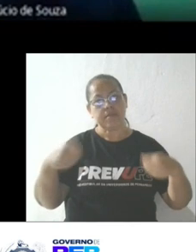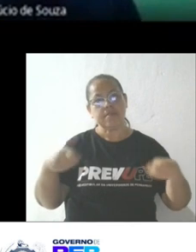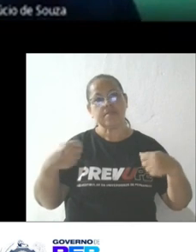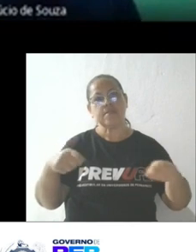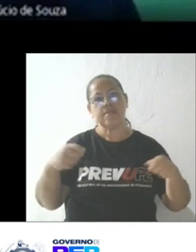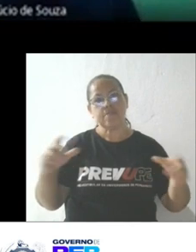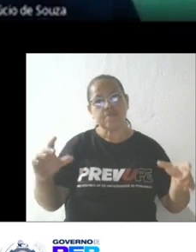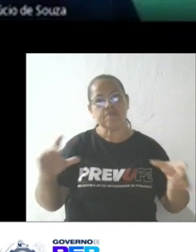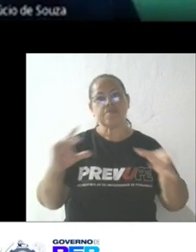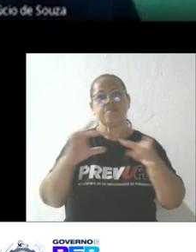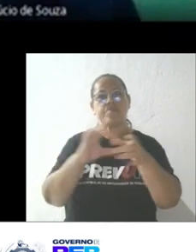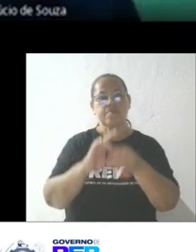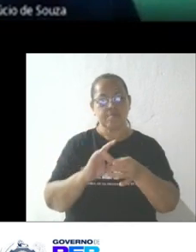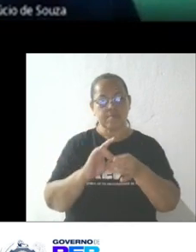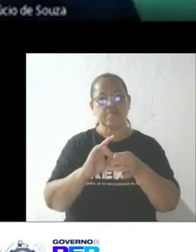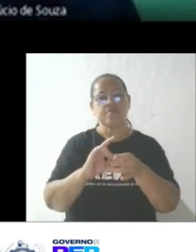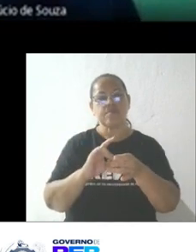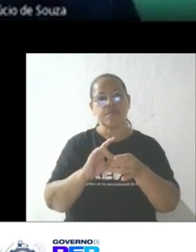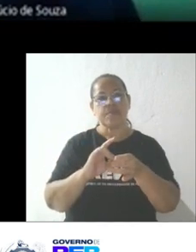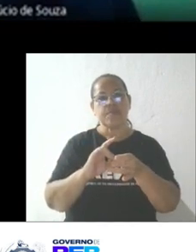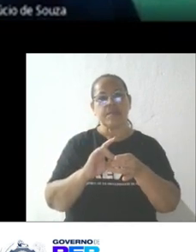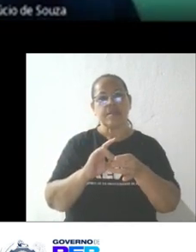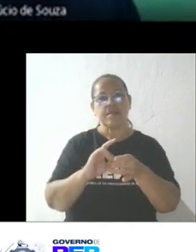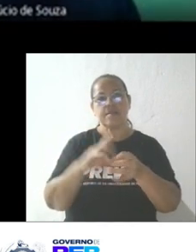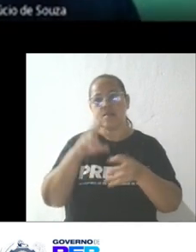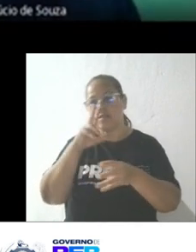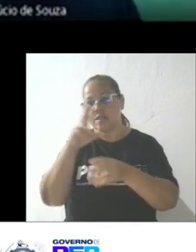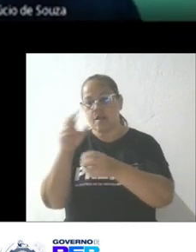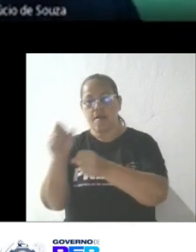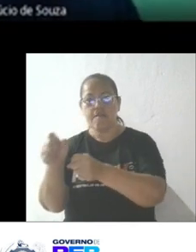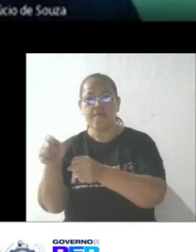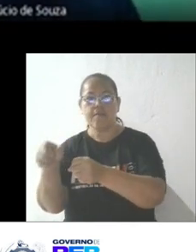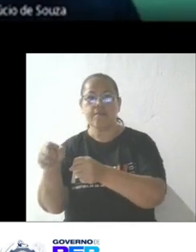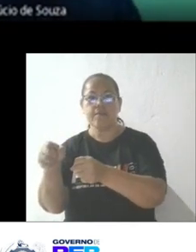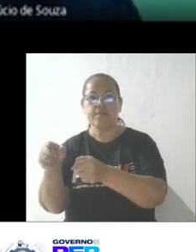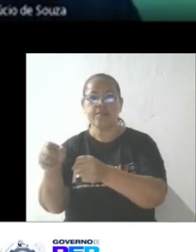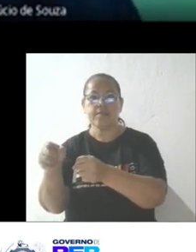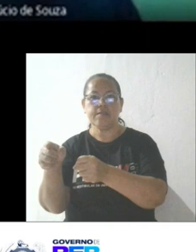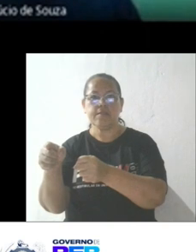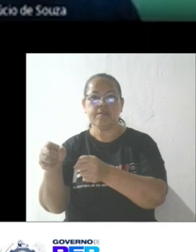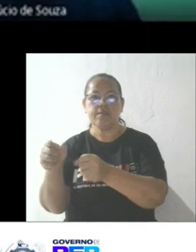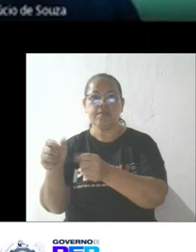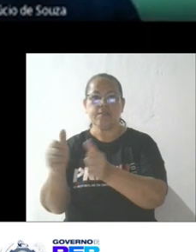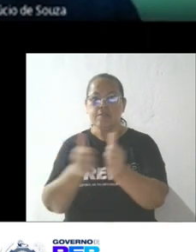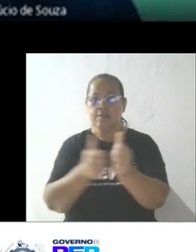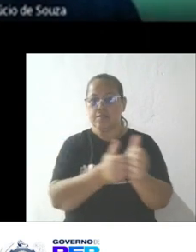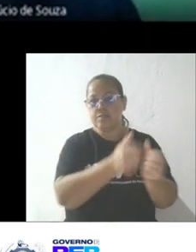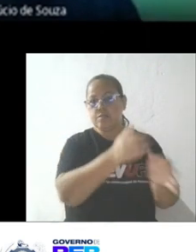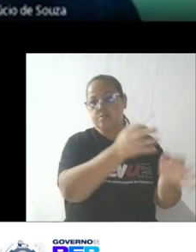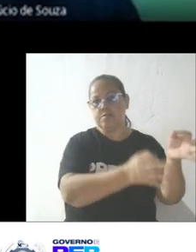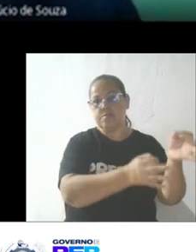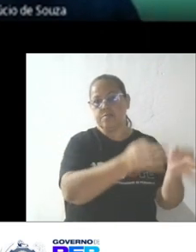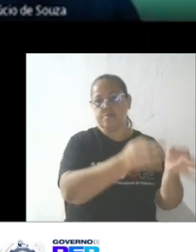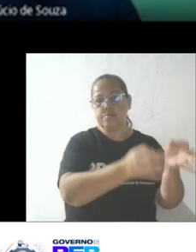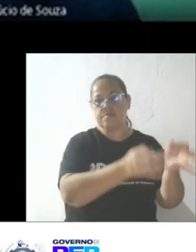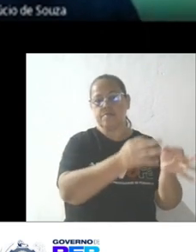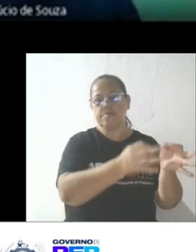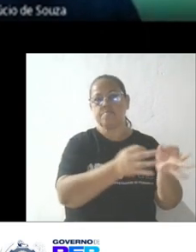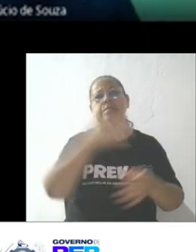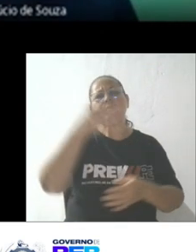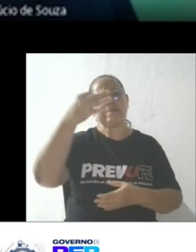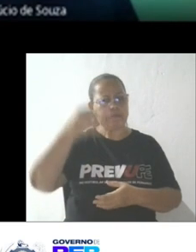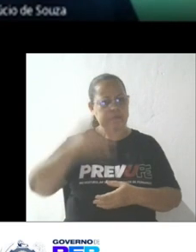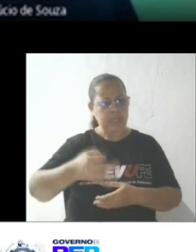desde que a força esteja a serviço da justiça correto de novo né